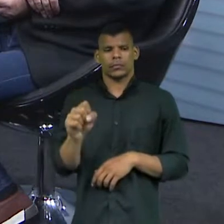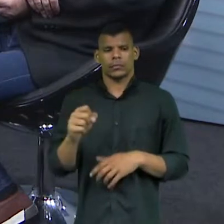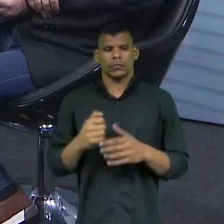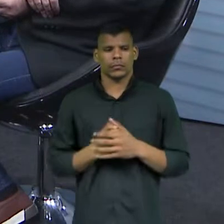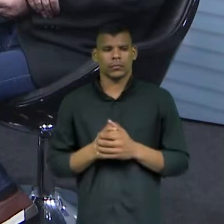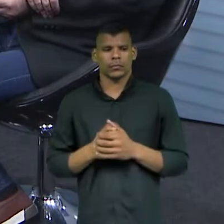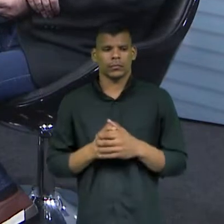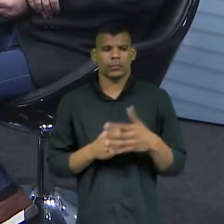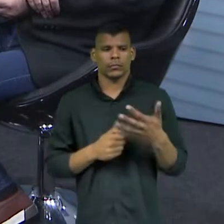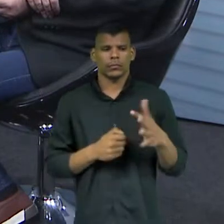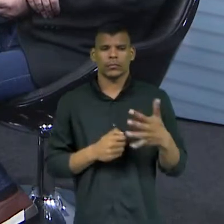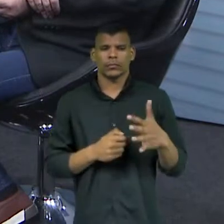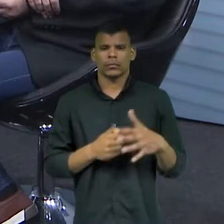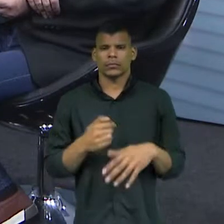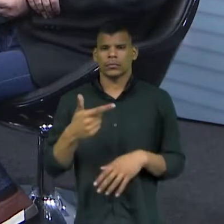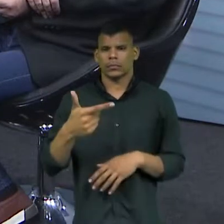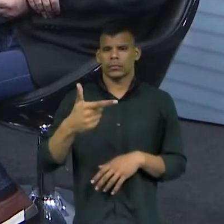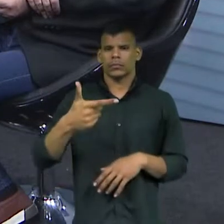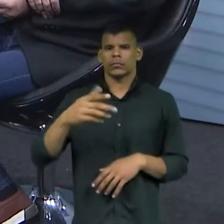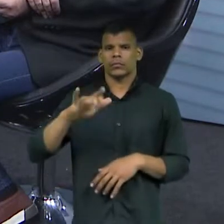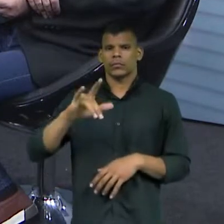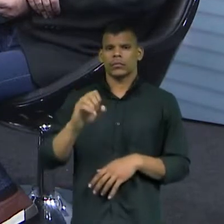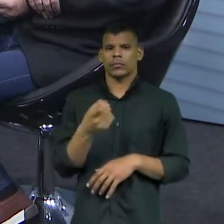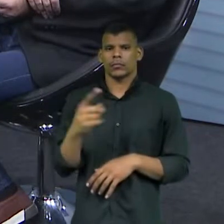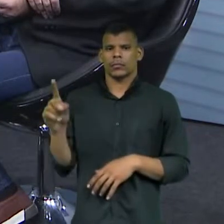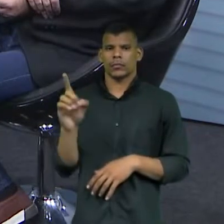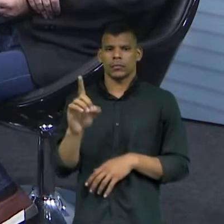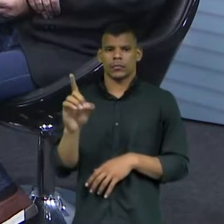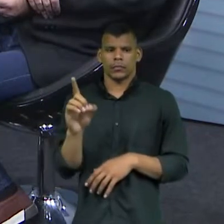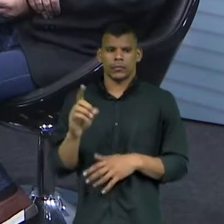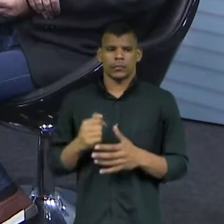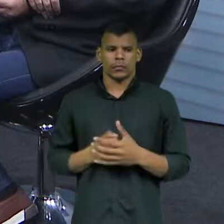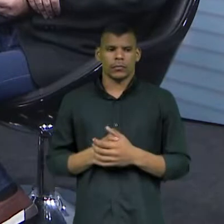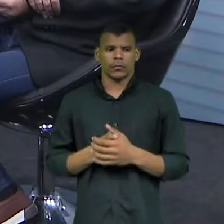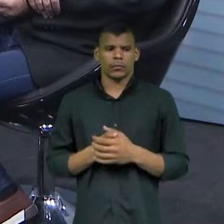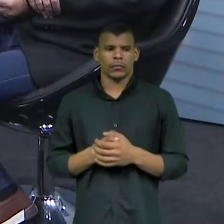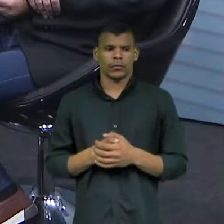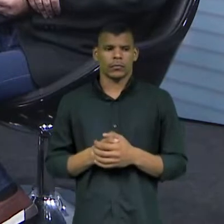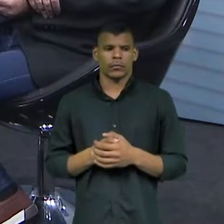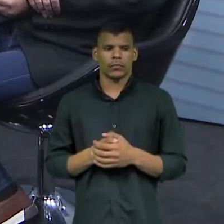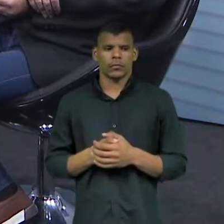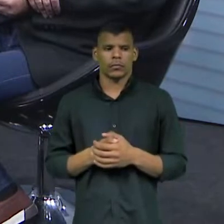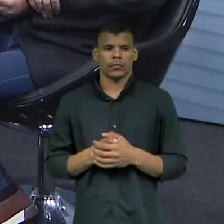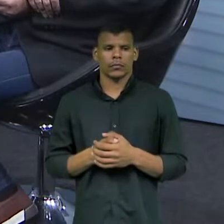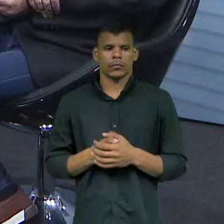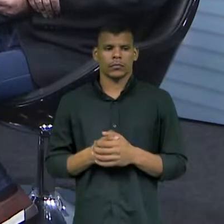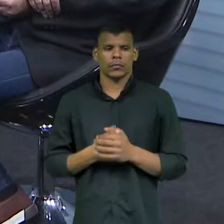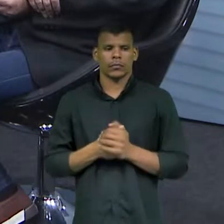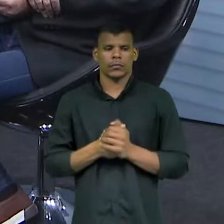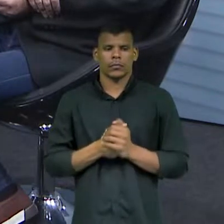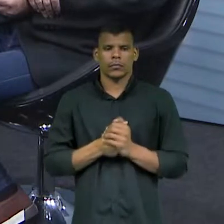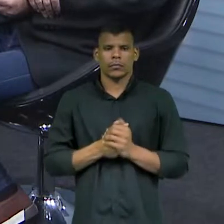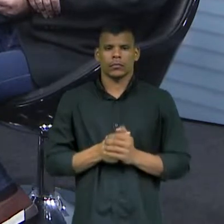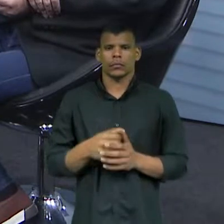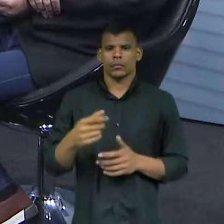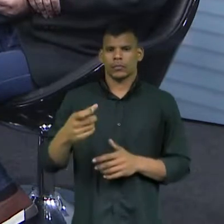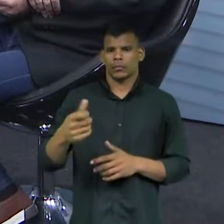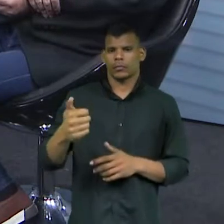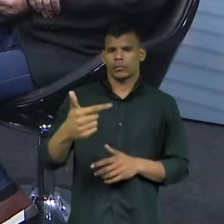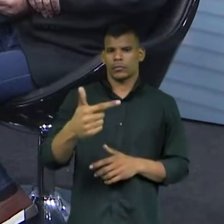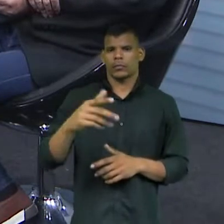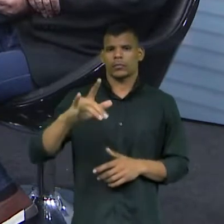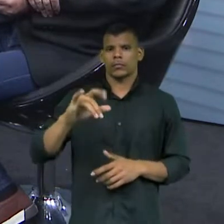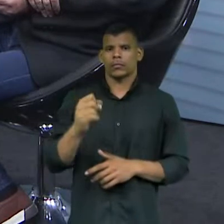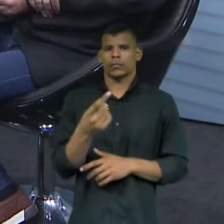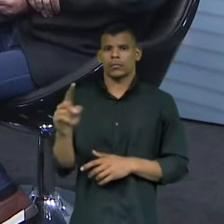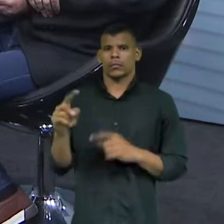desse é 2 bilhões de dólares, né, mais ou menos, né? São 12 bilhões de reais. Pois é, 12 bilhões. Ah, mas a